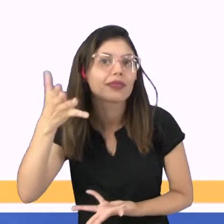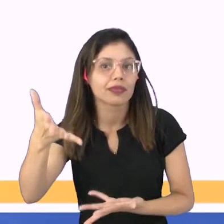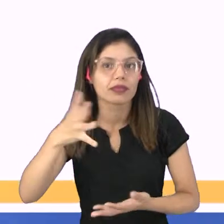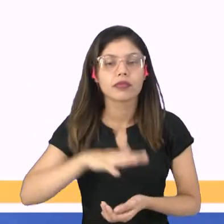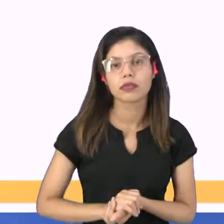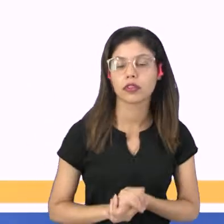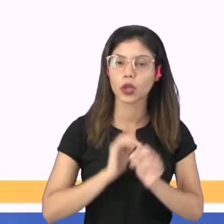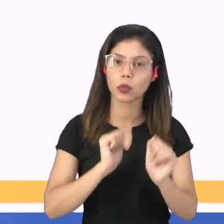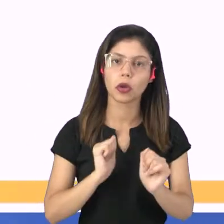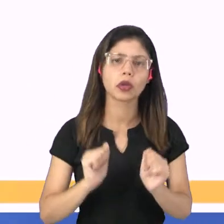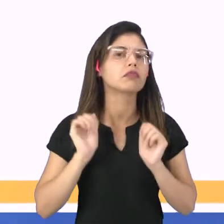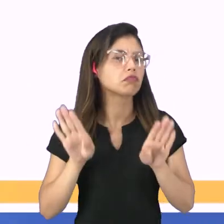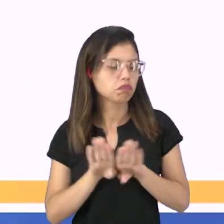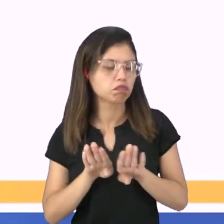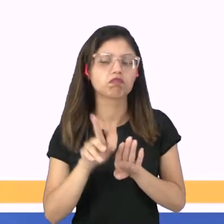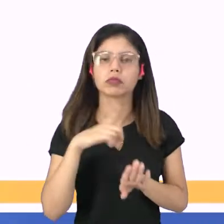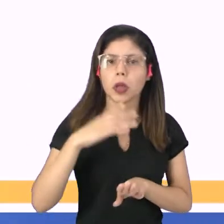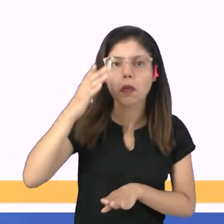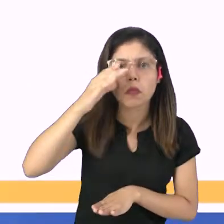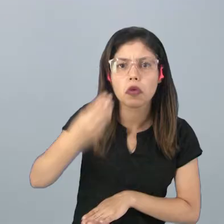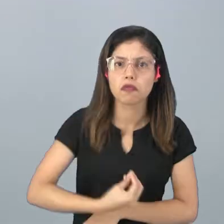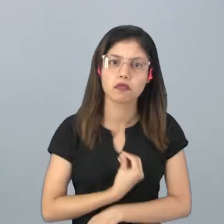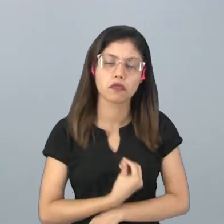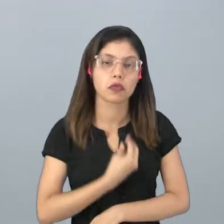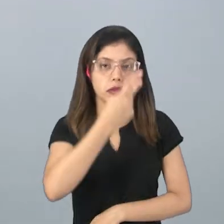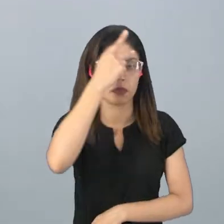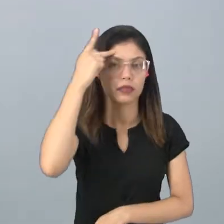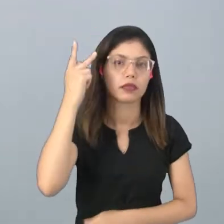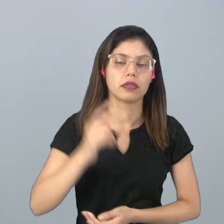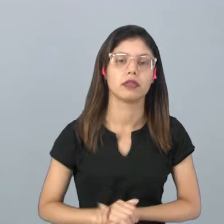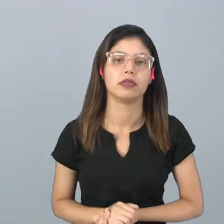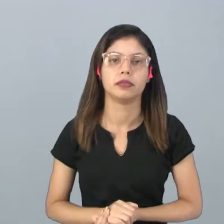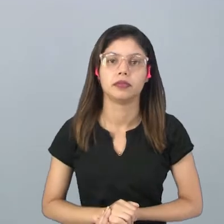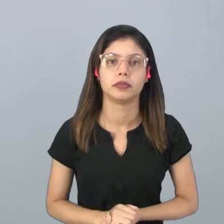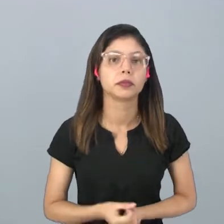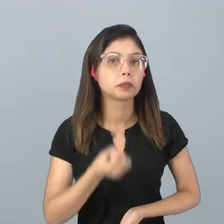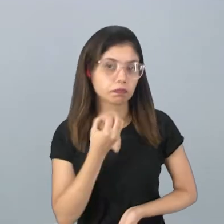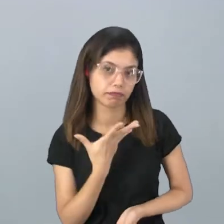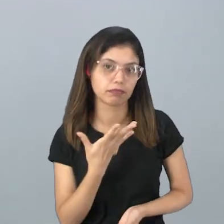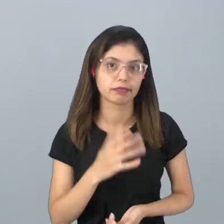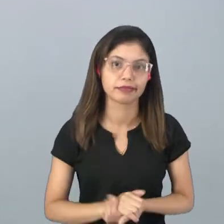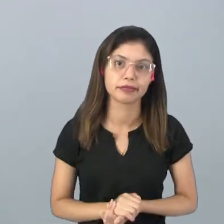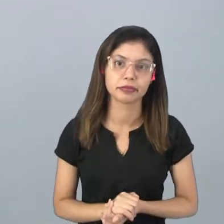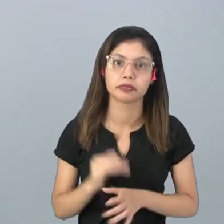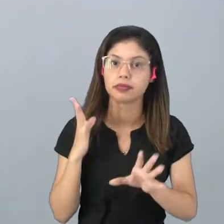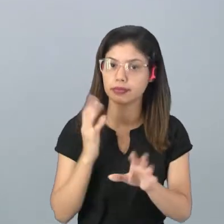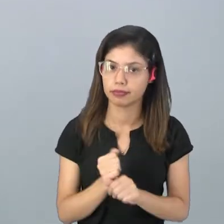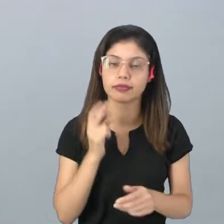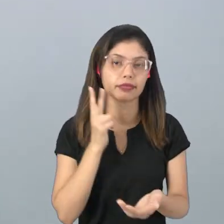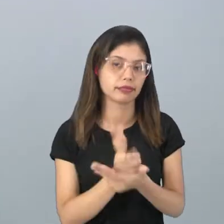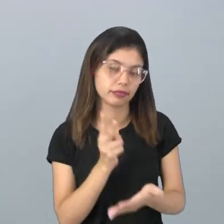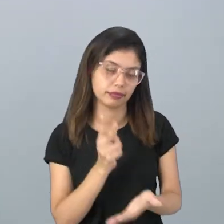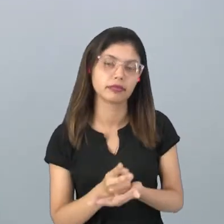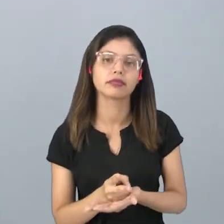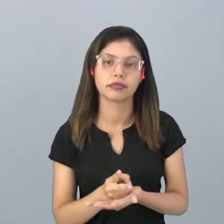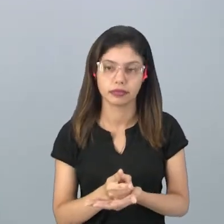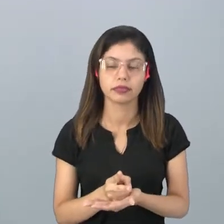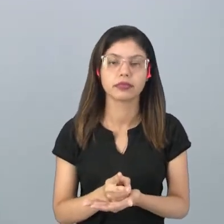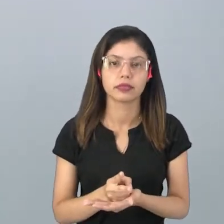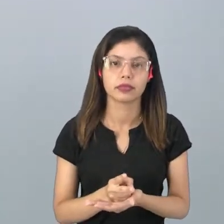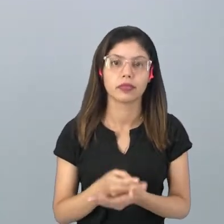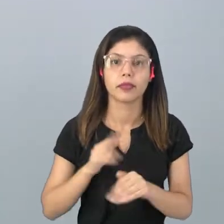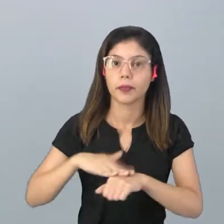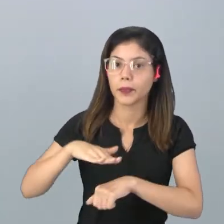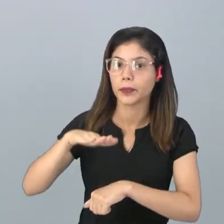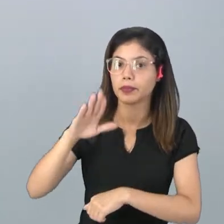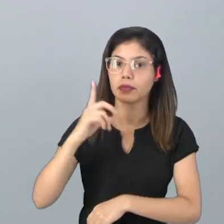só, curiosidades. Pode ter algumas curiosidades da vida dessa pessoa. Então, é interessante eu acrescentar essas informações